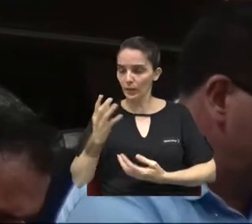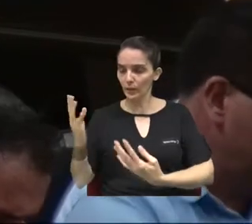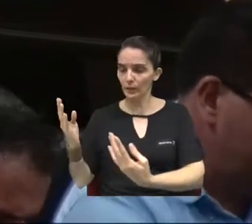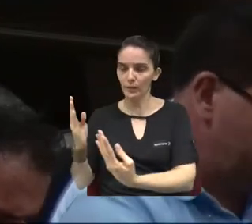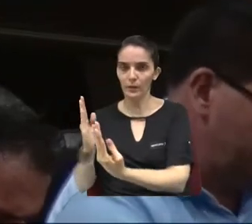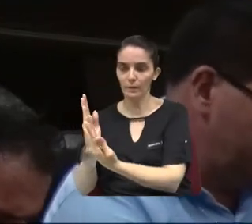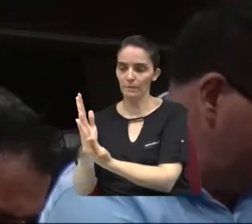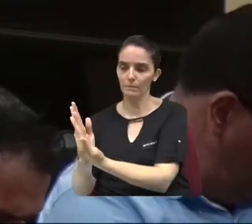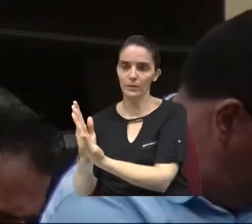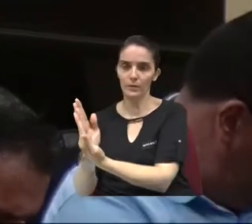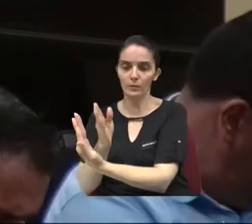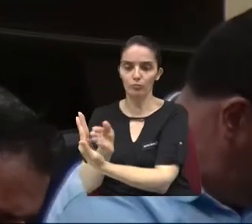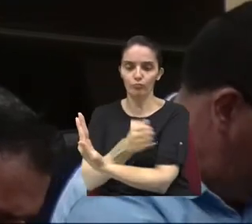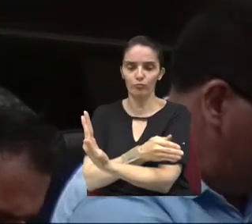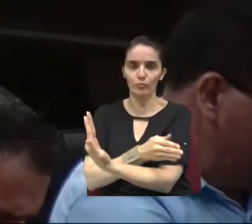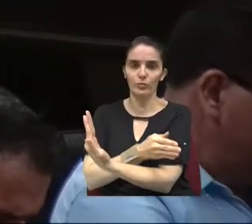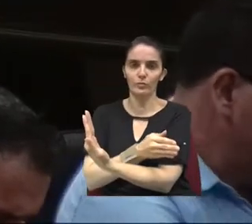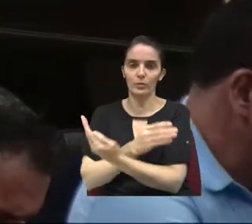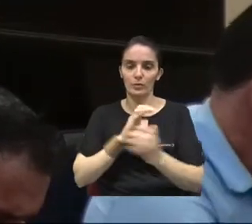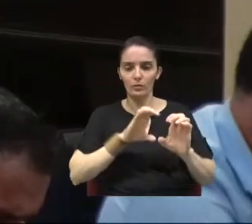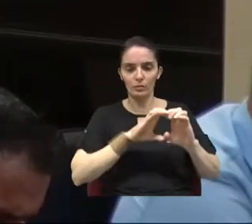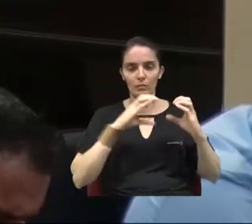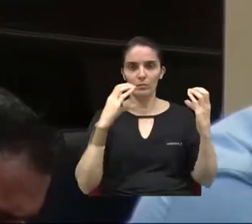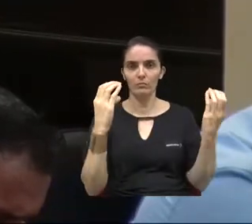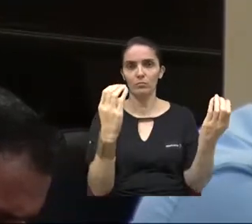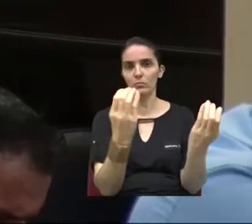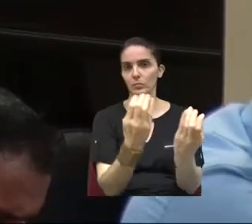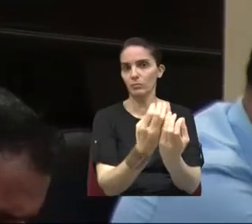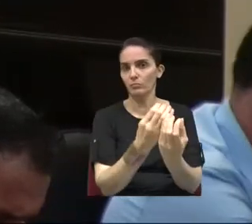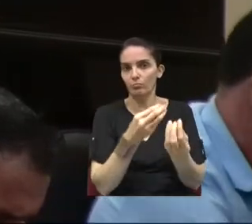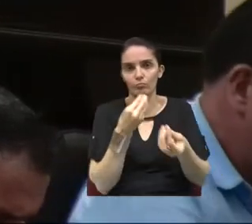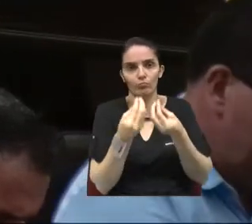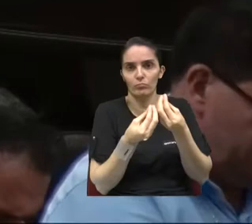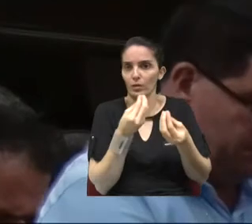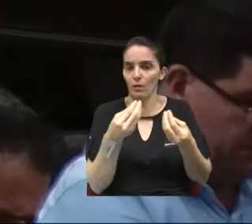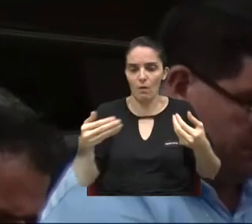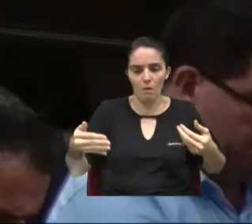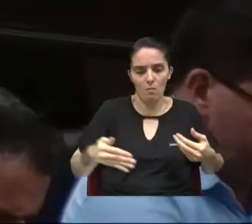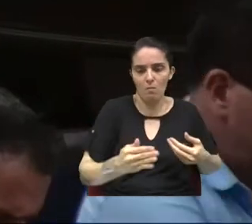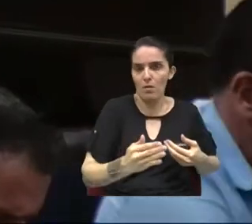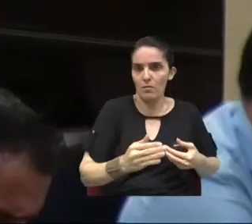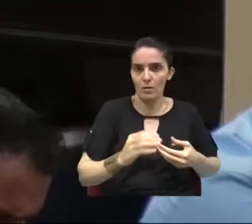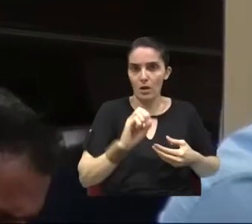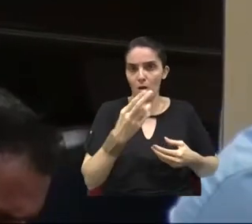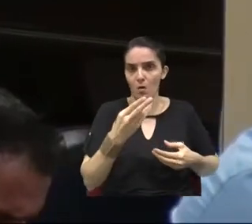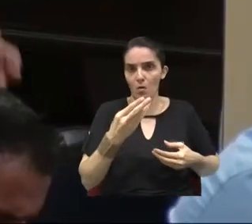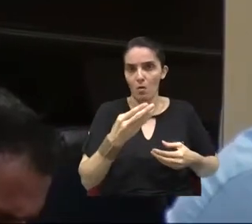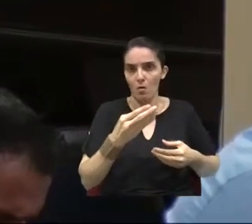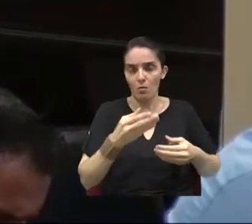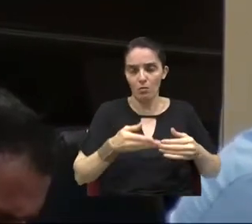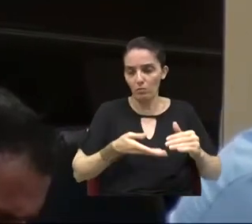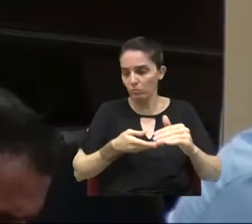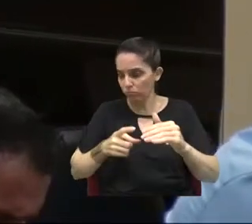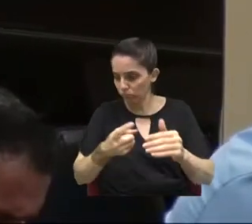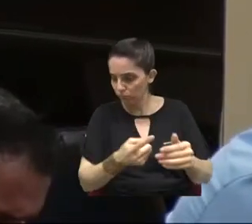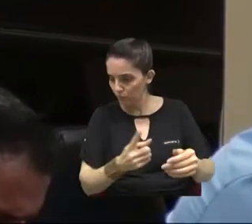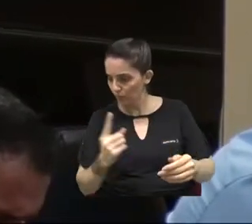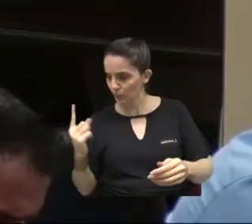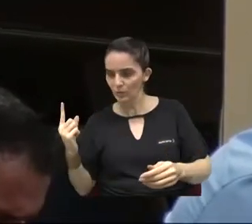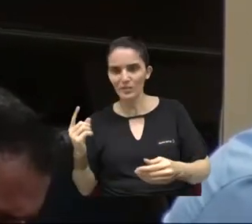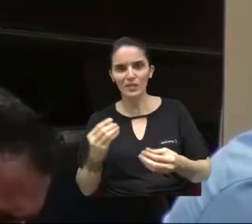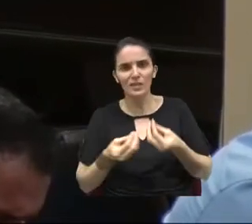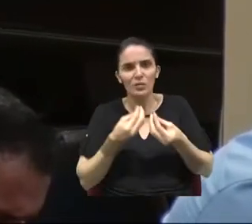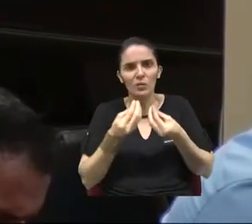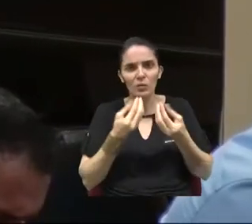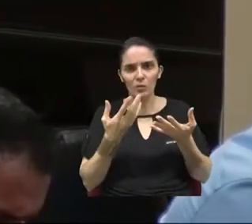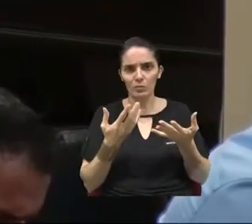redor, o que vai acontecer com o Limeirão? Não vai ter entrada, nem para entrar, nem para sair. E isso pode trazer